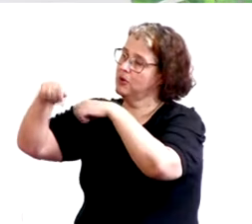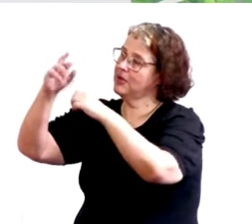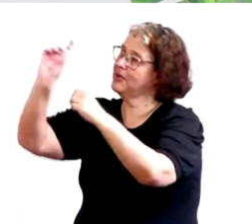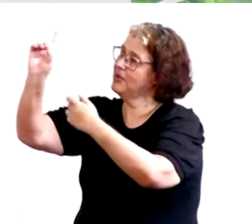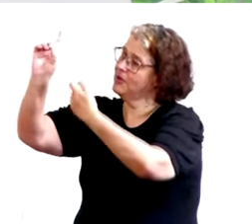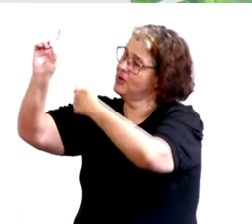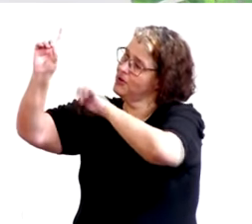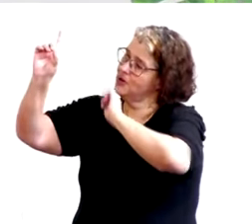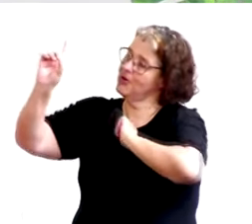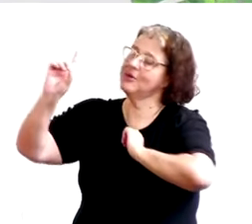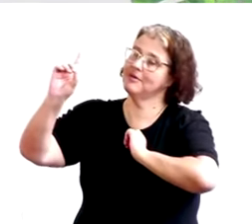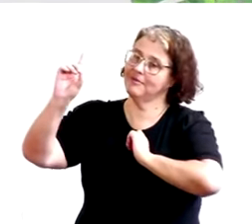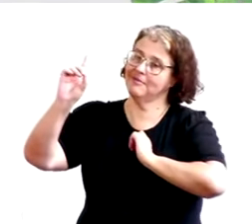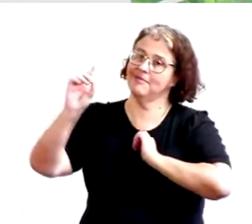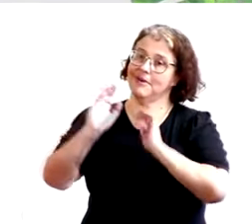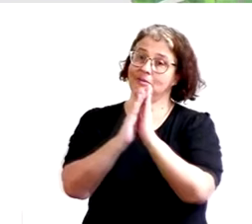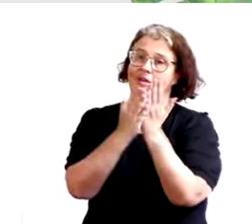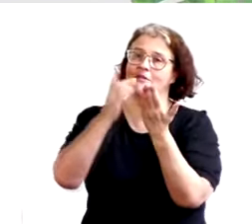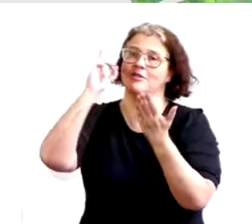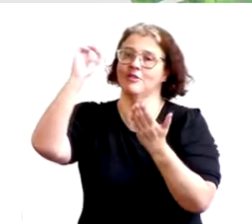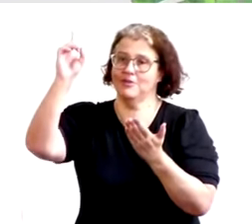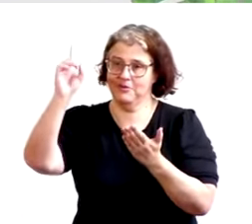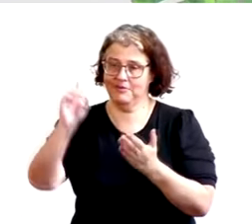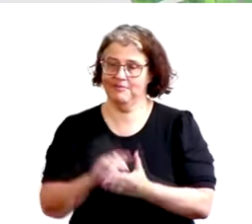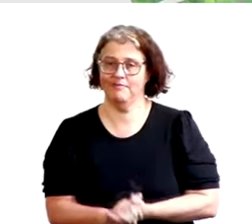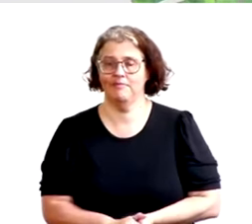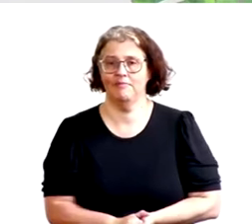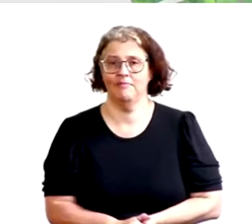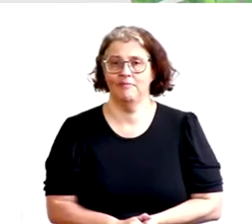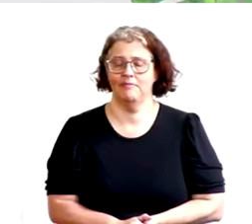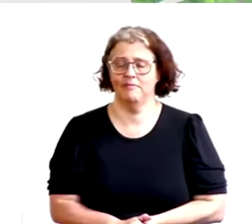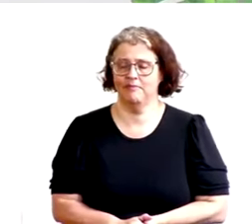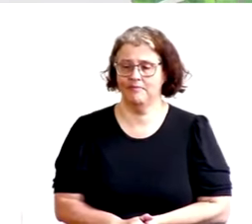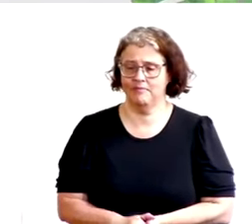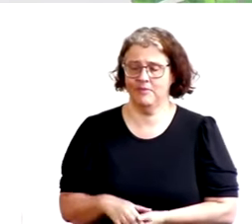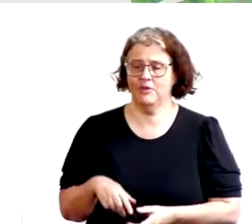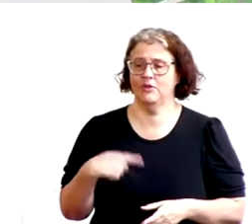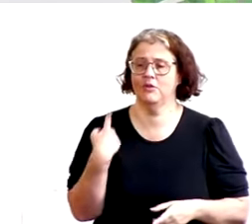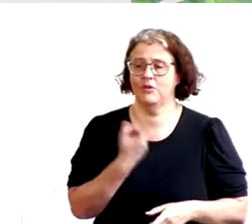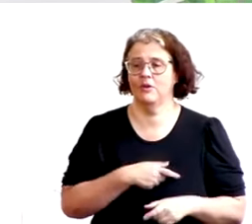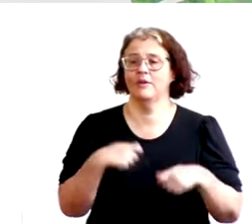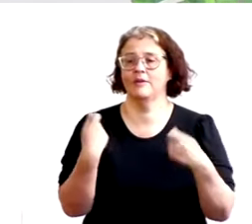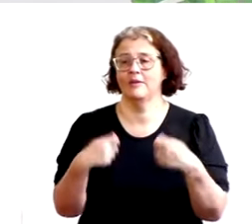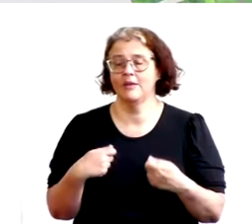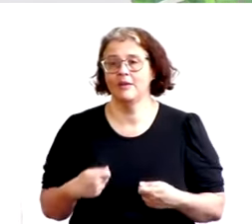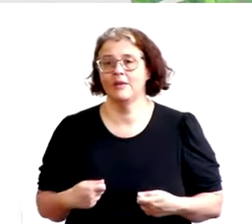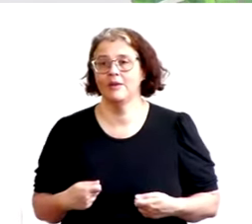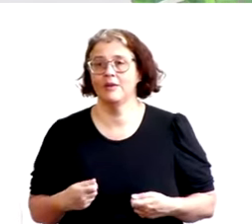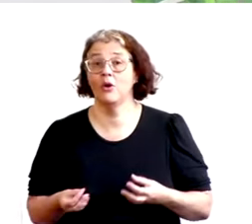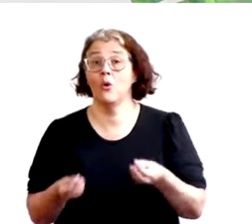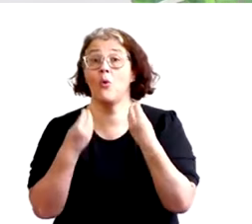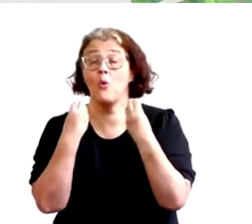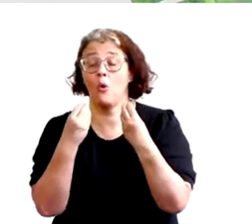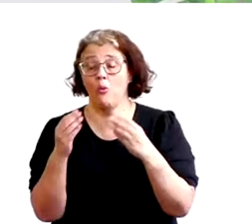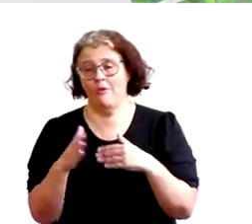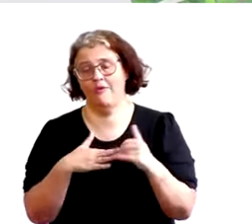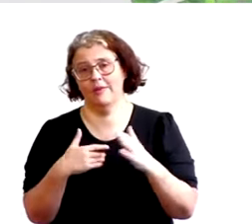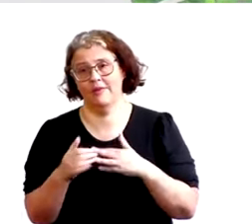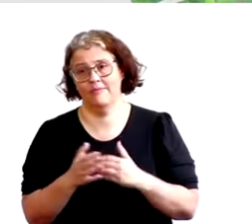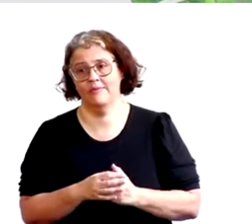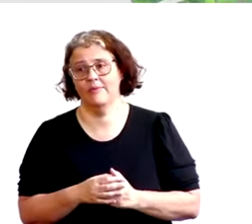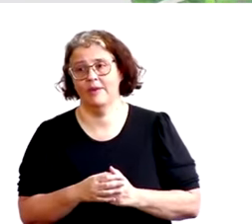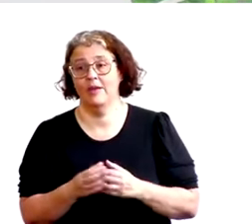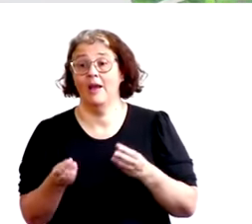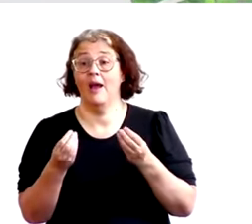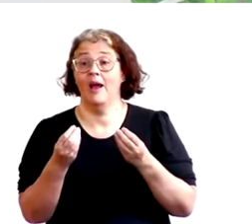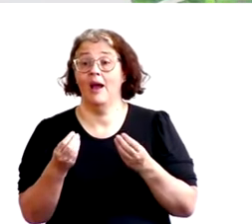do senhor precisamos aprender a como fazer isso a